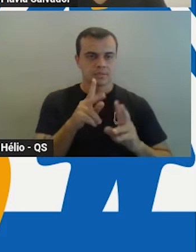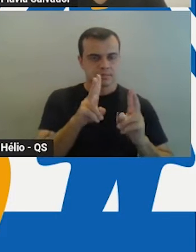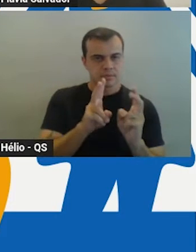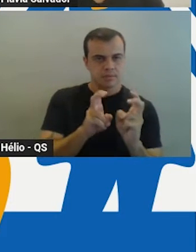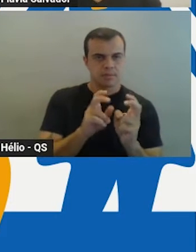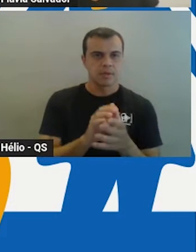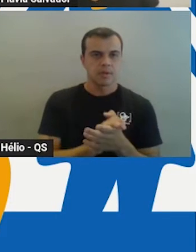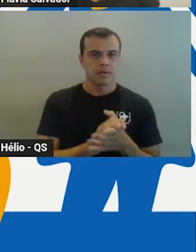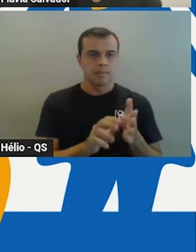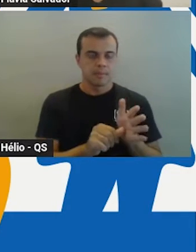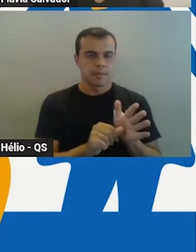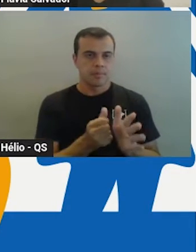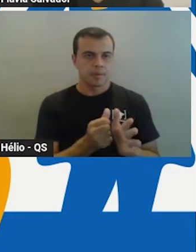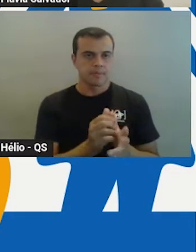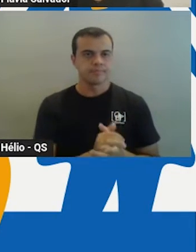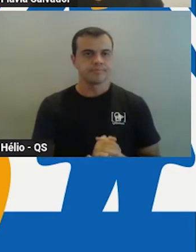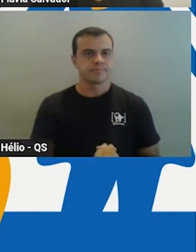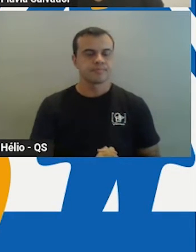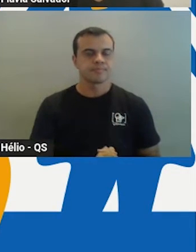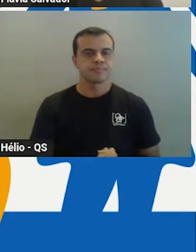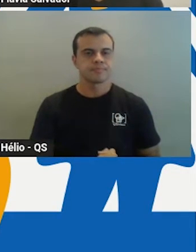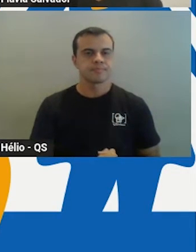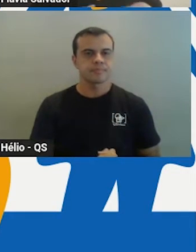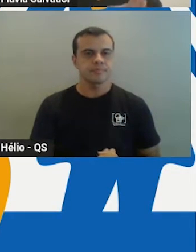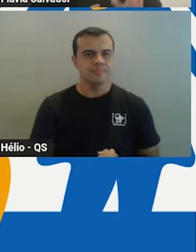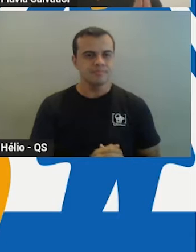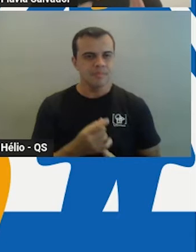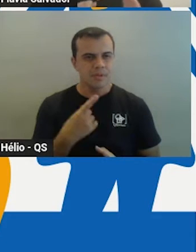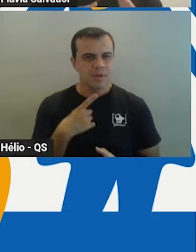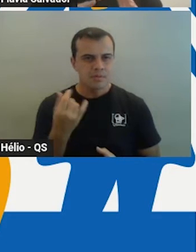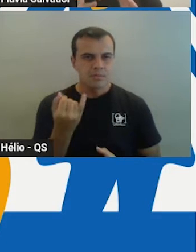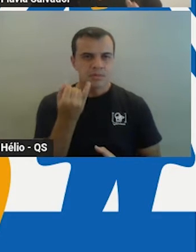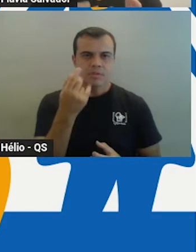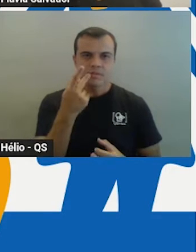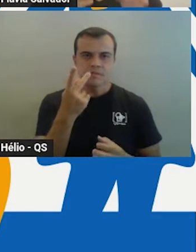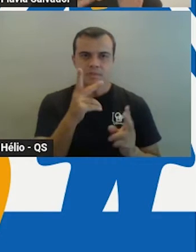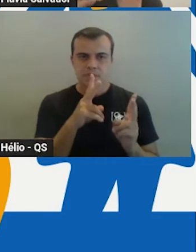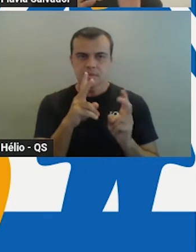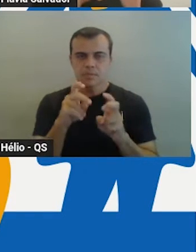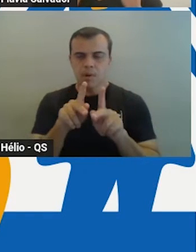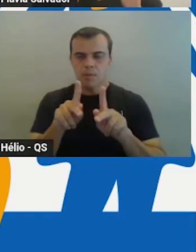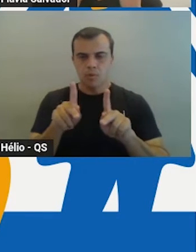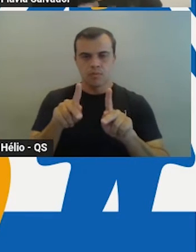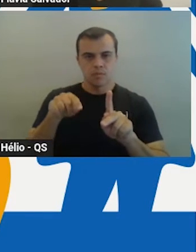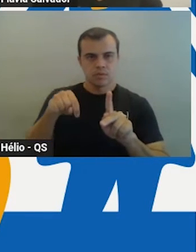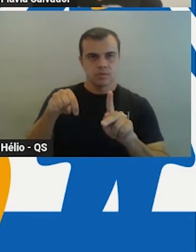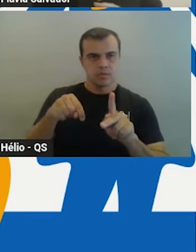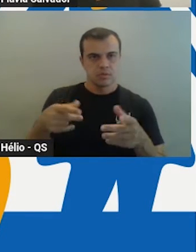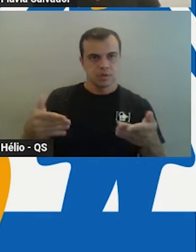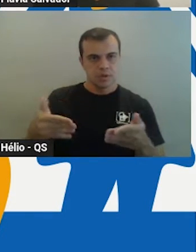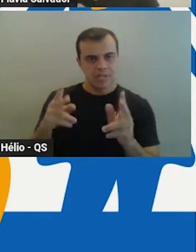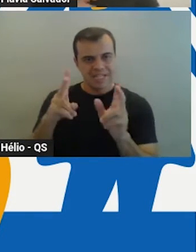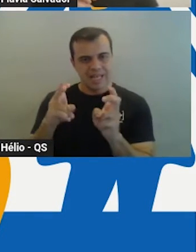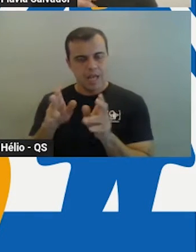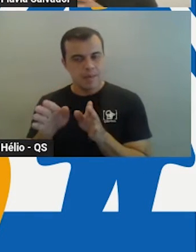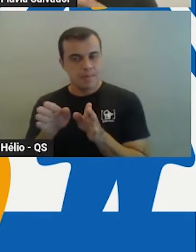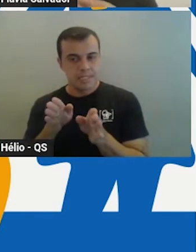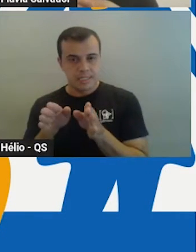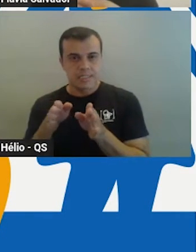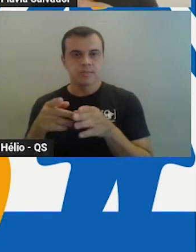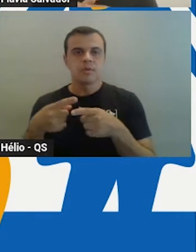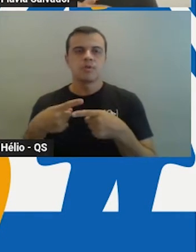professores, primeiro é muito emblemático a gente ter colocado a formação de professores sobre